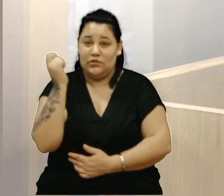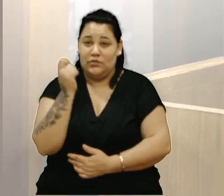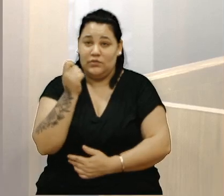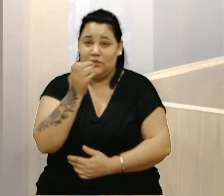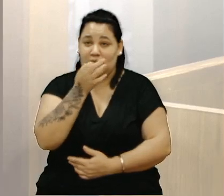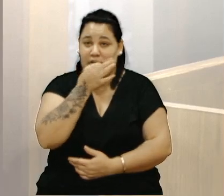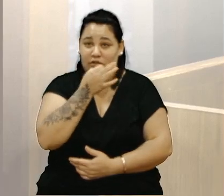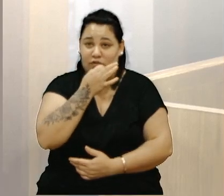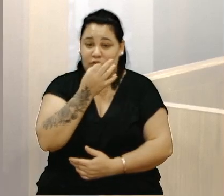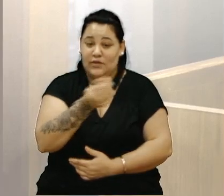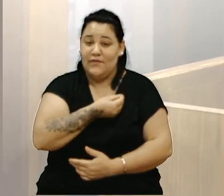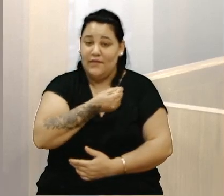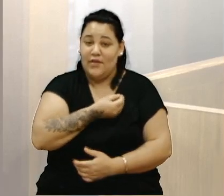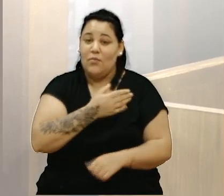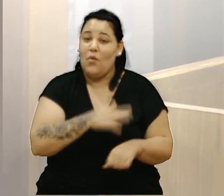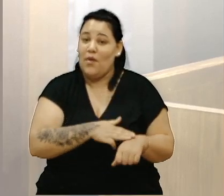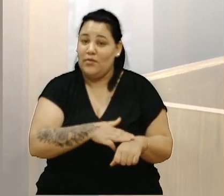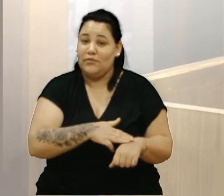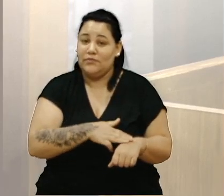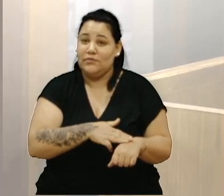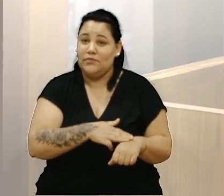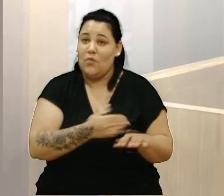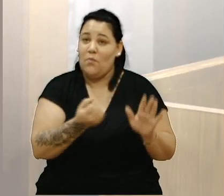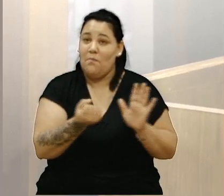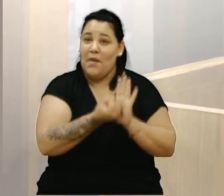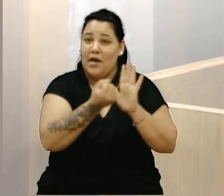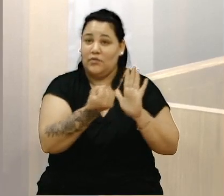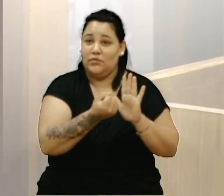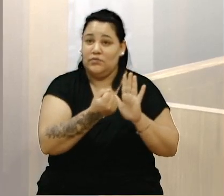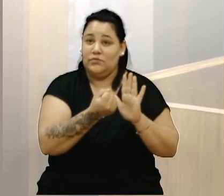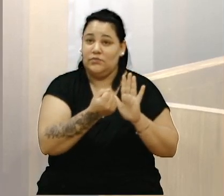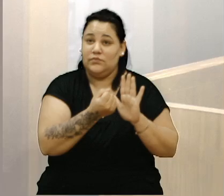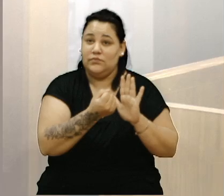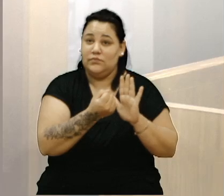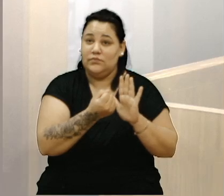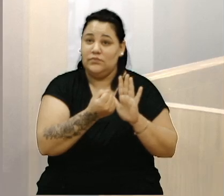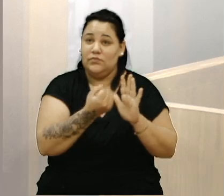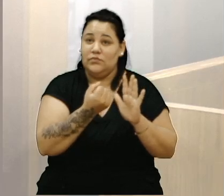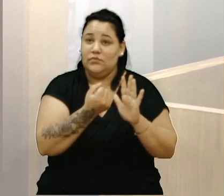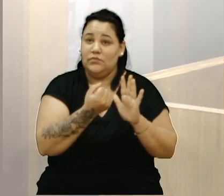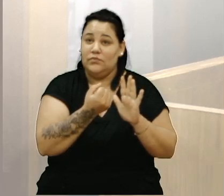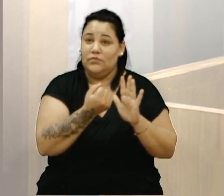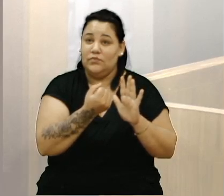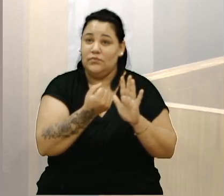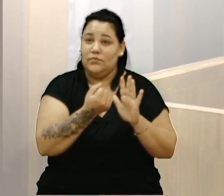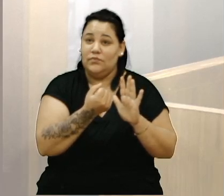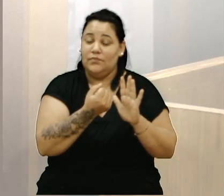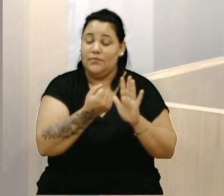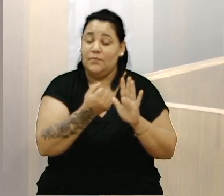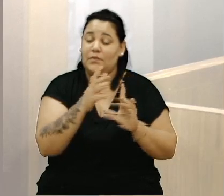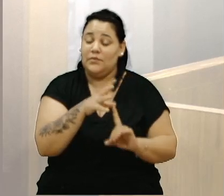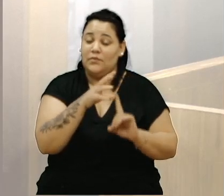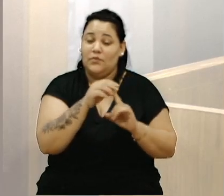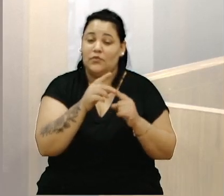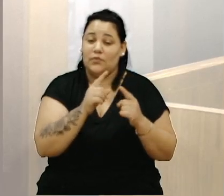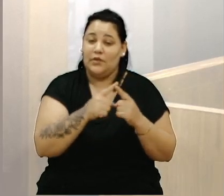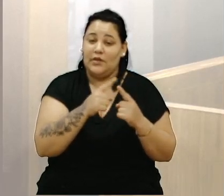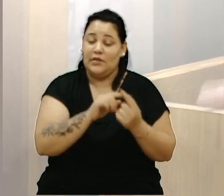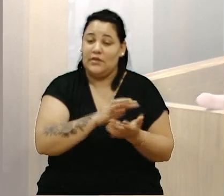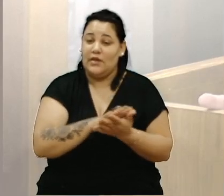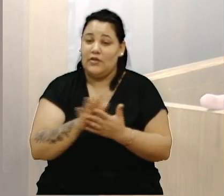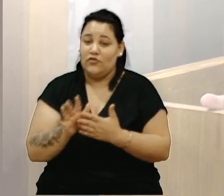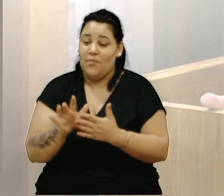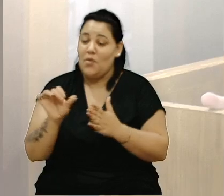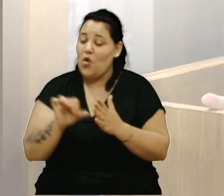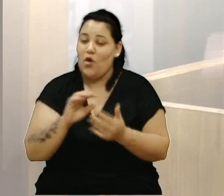está vivendo um momento histórico, muito mais do que a pandemia e inclusive dessa tragédia. Porque vai dar uma virada